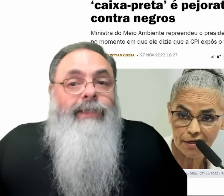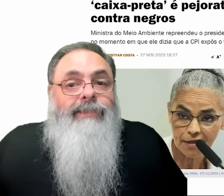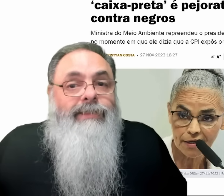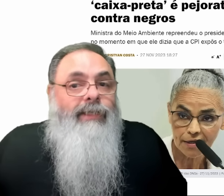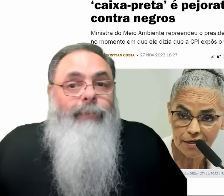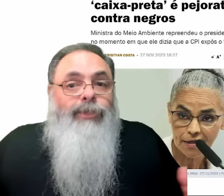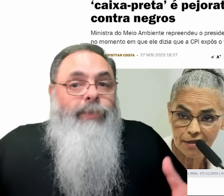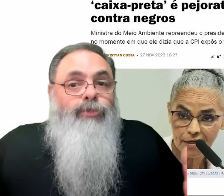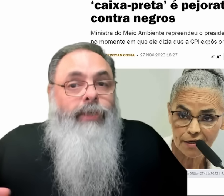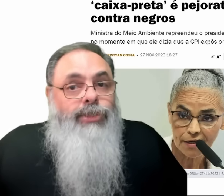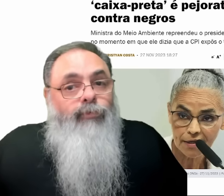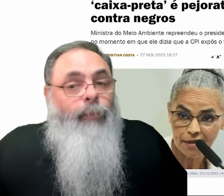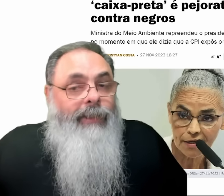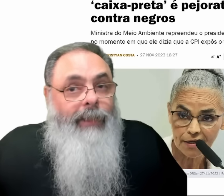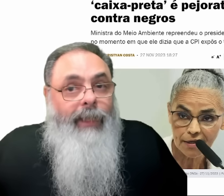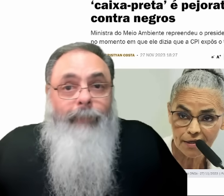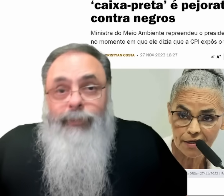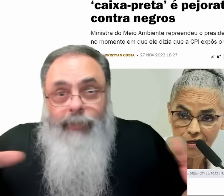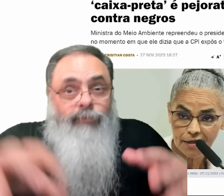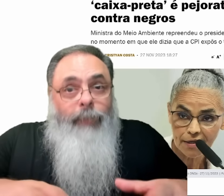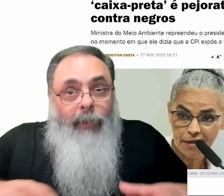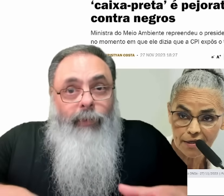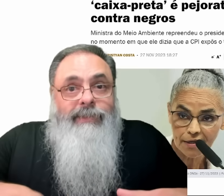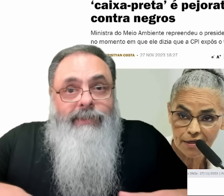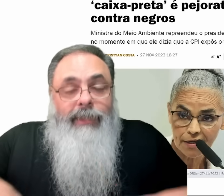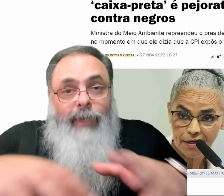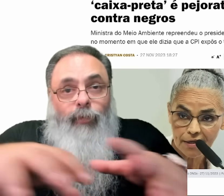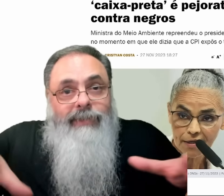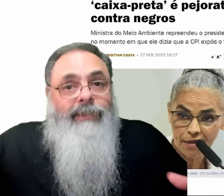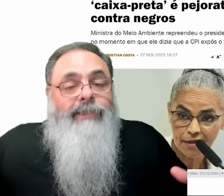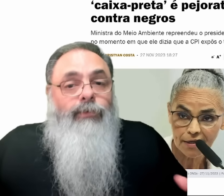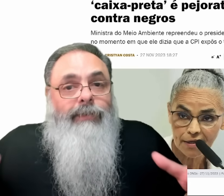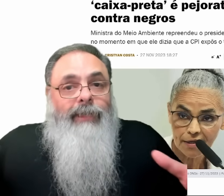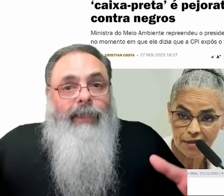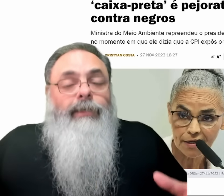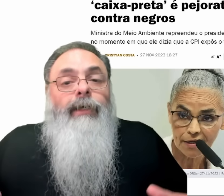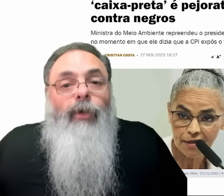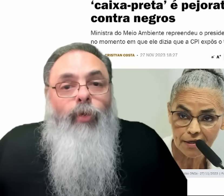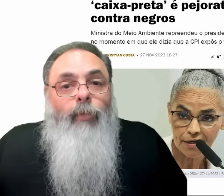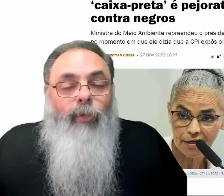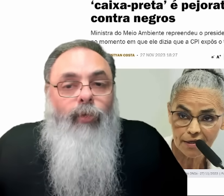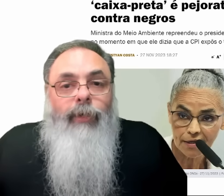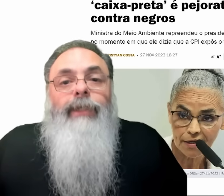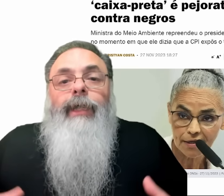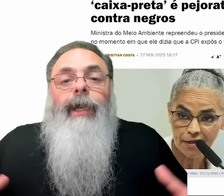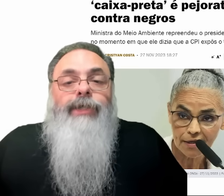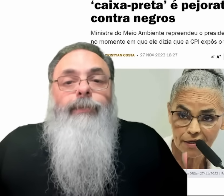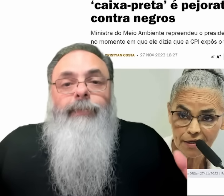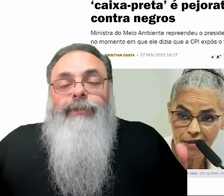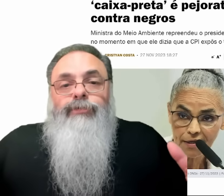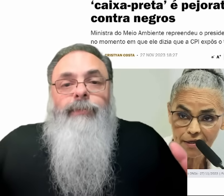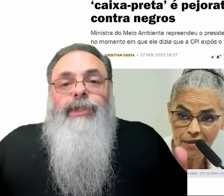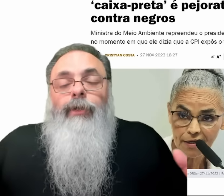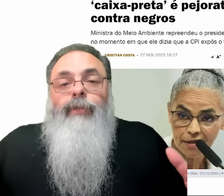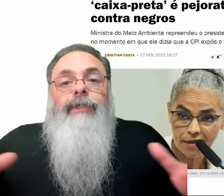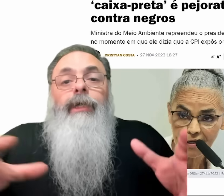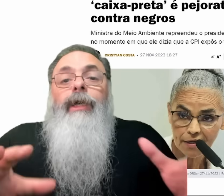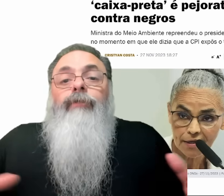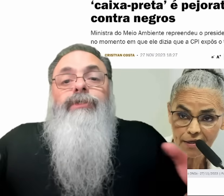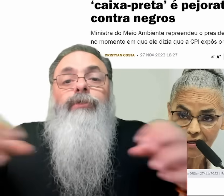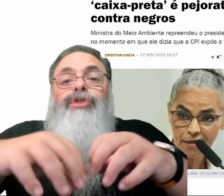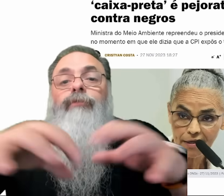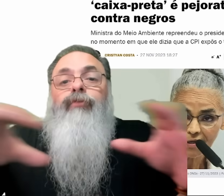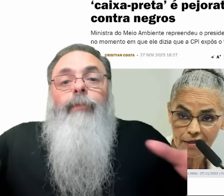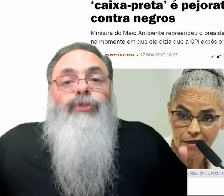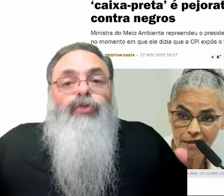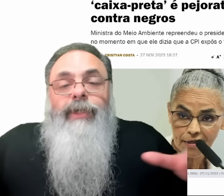não é necessariamente pejorativo para ninguém é pejorativo pra coisa em si a coisa tá sendo tratada como algo ruim né a caixa preta é justamente aquela coisa que